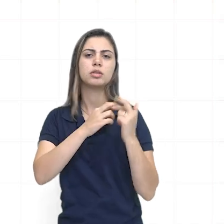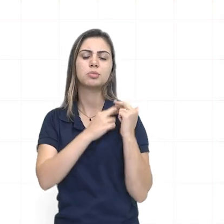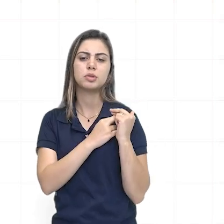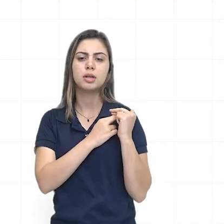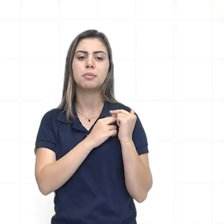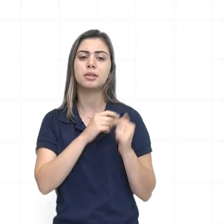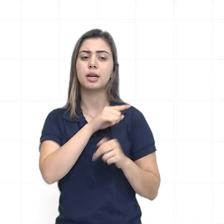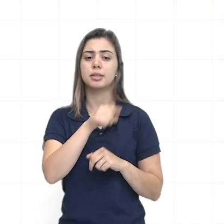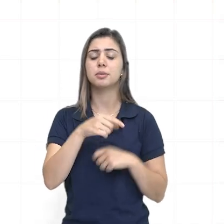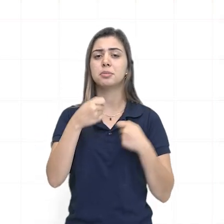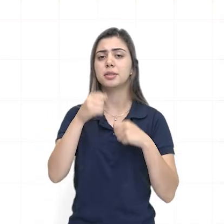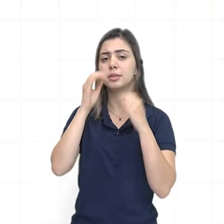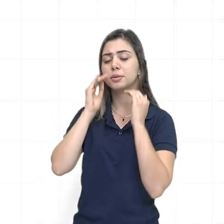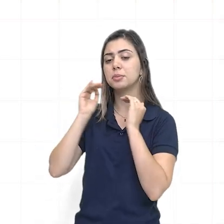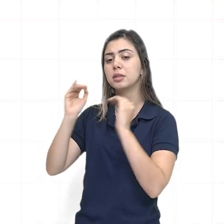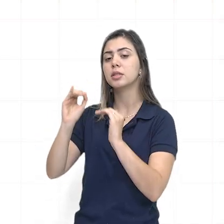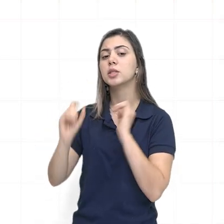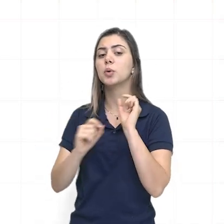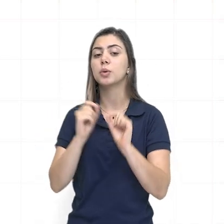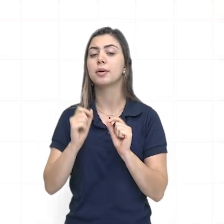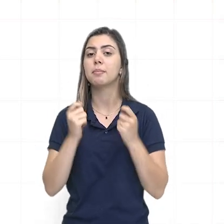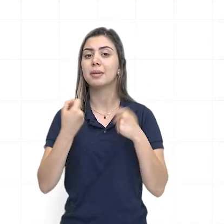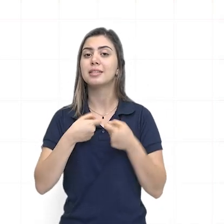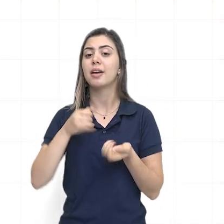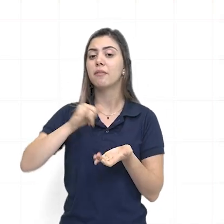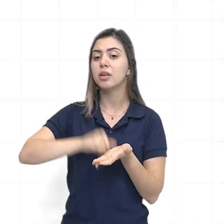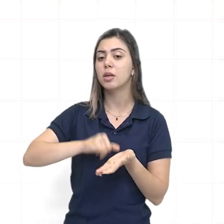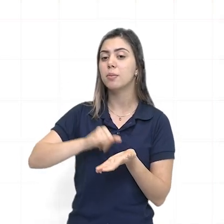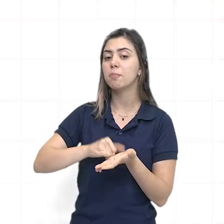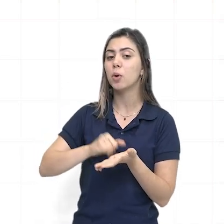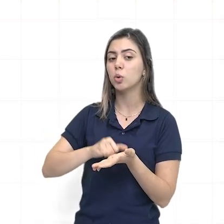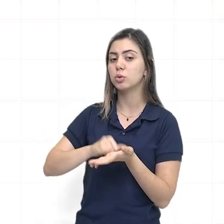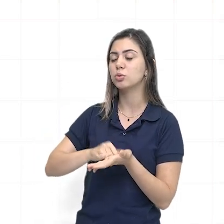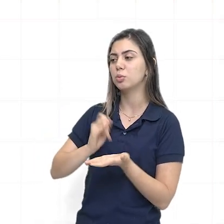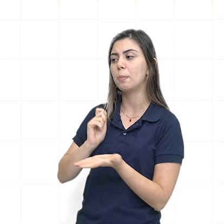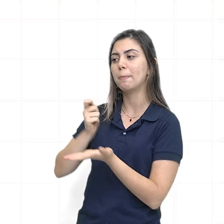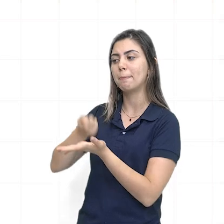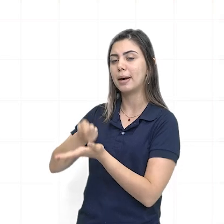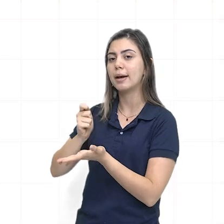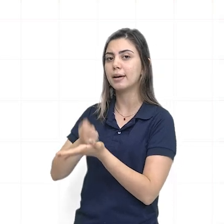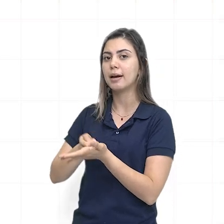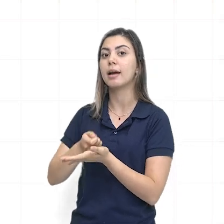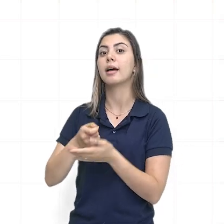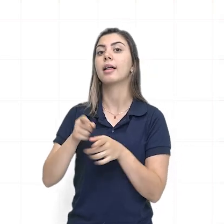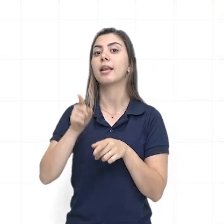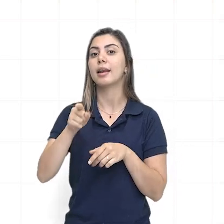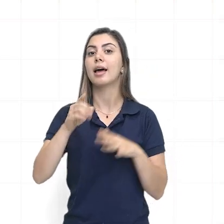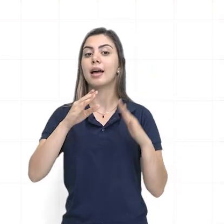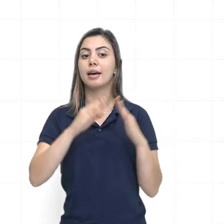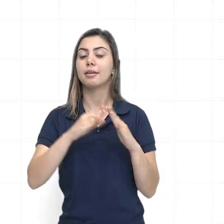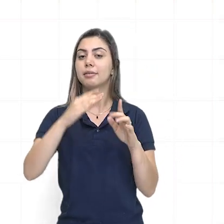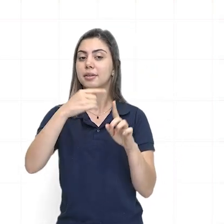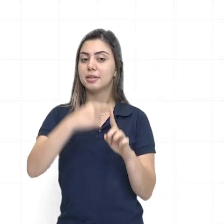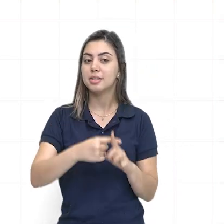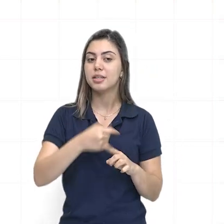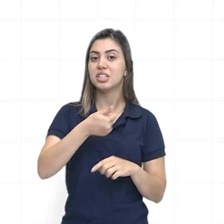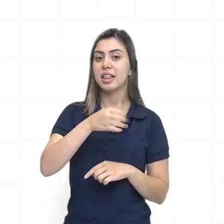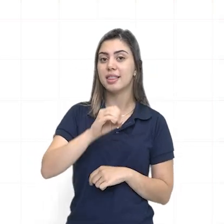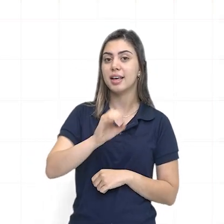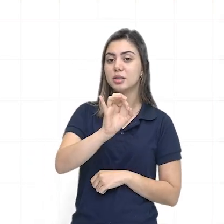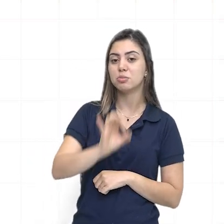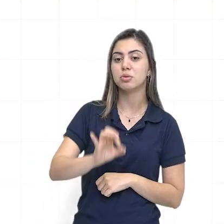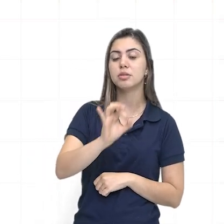servo tinha que pagar o dízimo de sua produção à igreja, os 10%. Essas